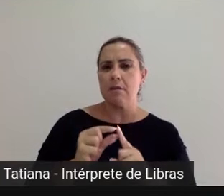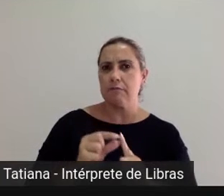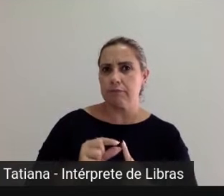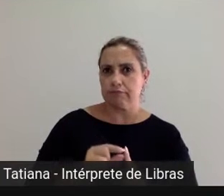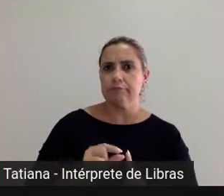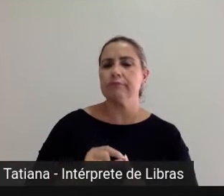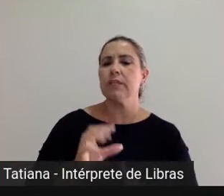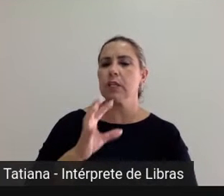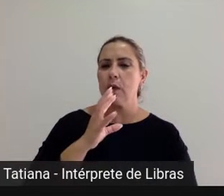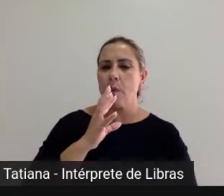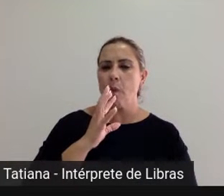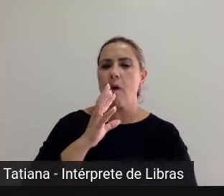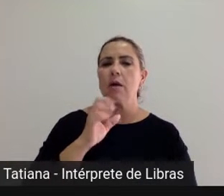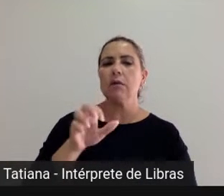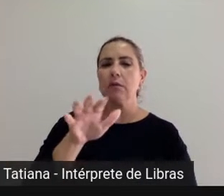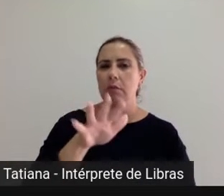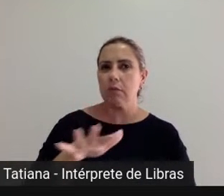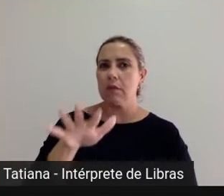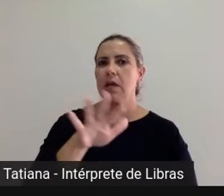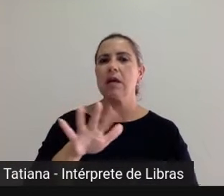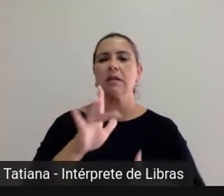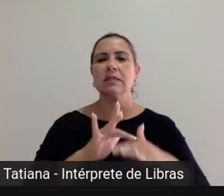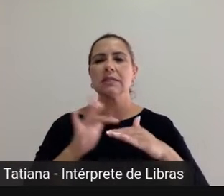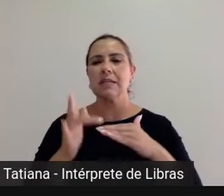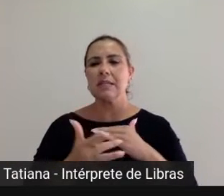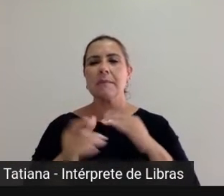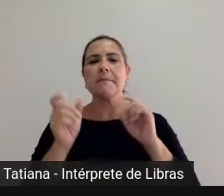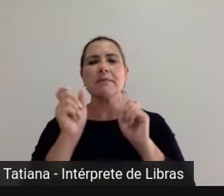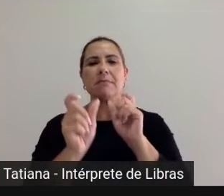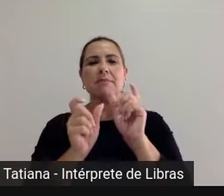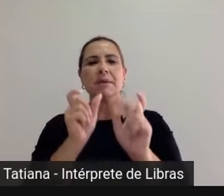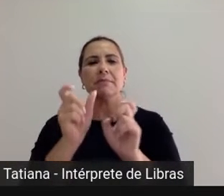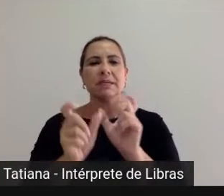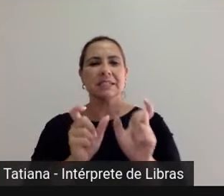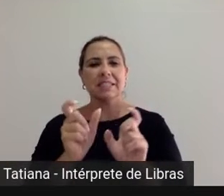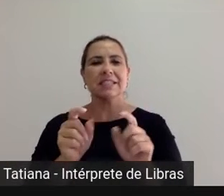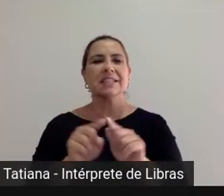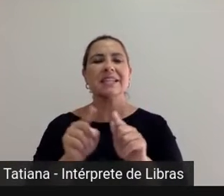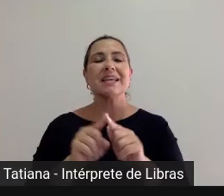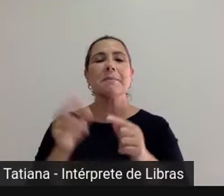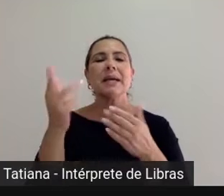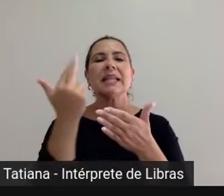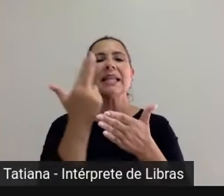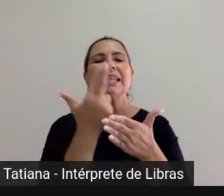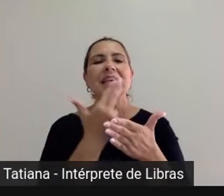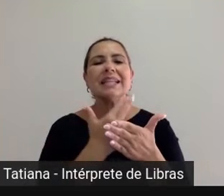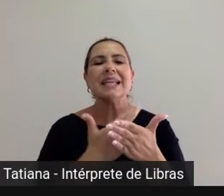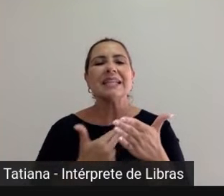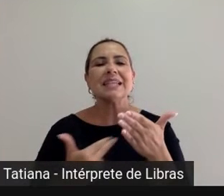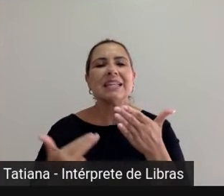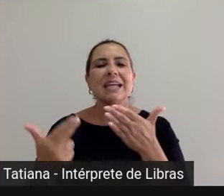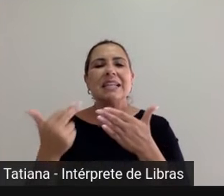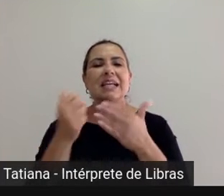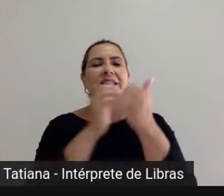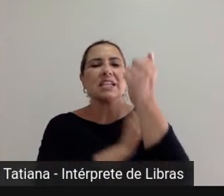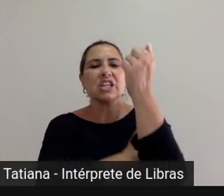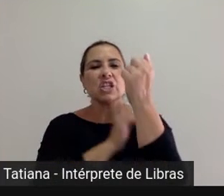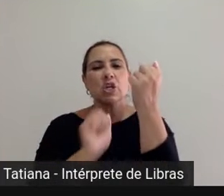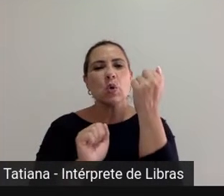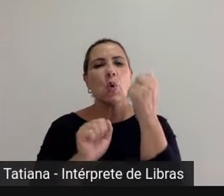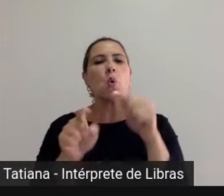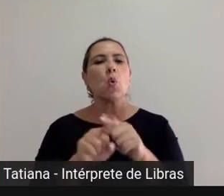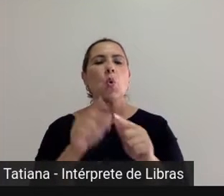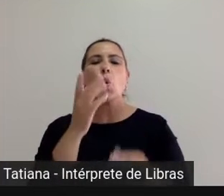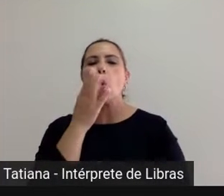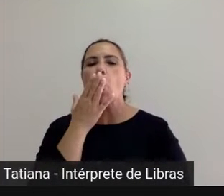gente entende, dentro das redes sociais, as expressões, usam, inclusive, os símbolos feministas, cores feministas, né, o